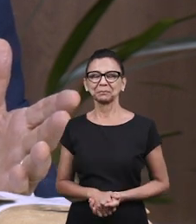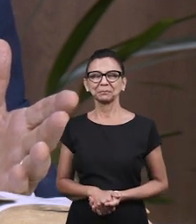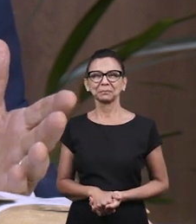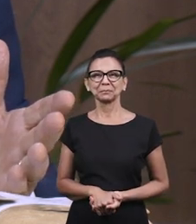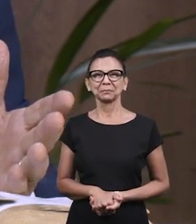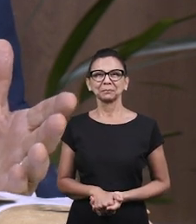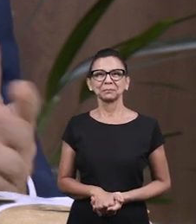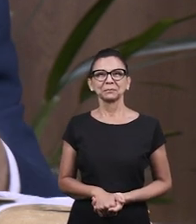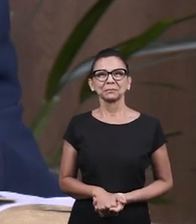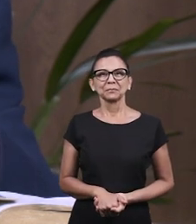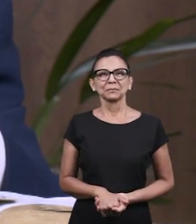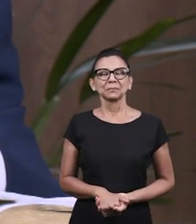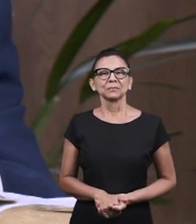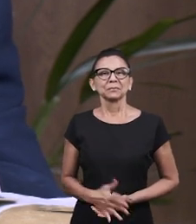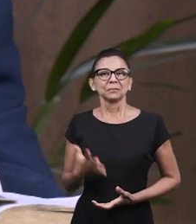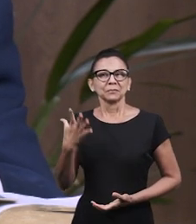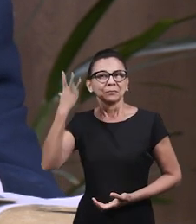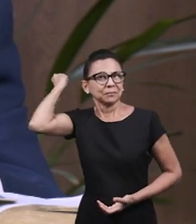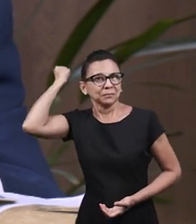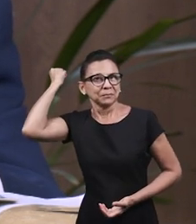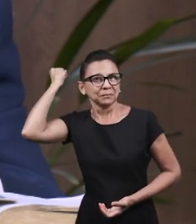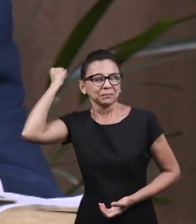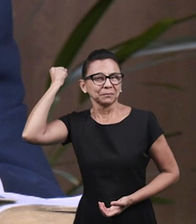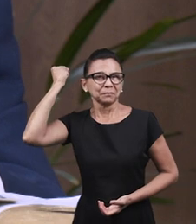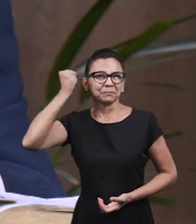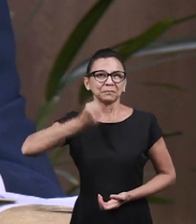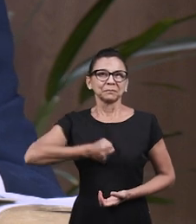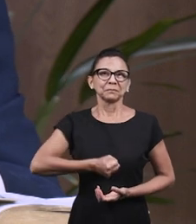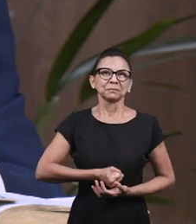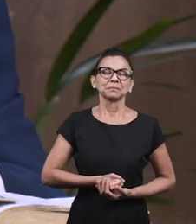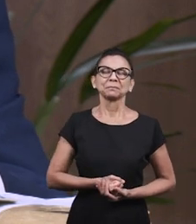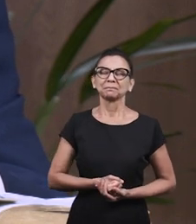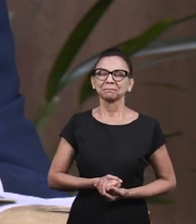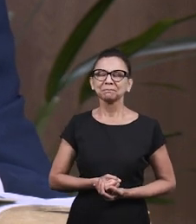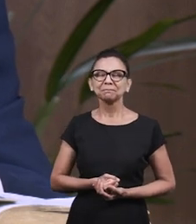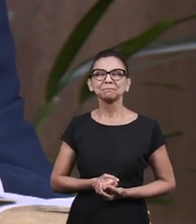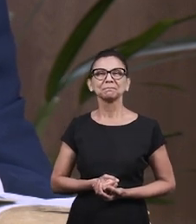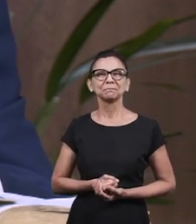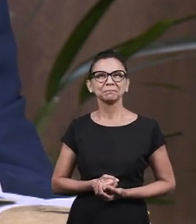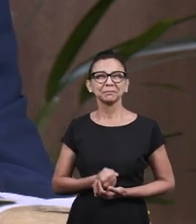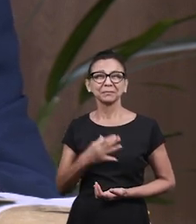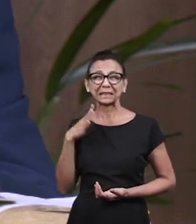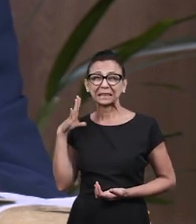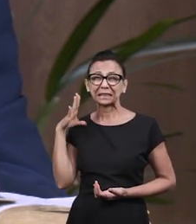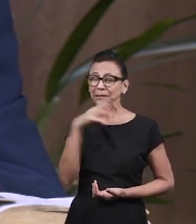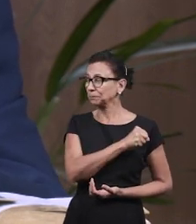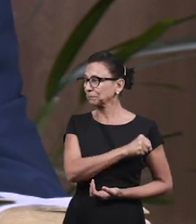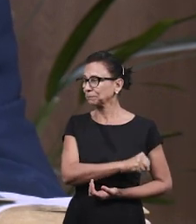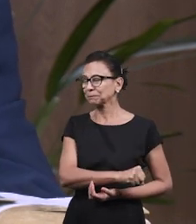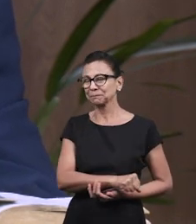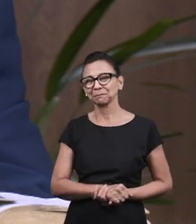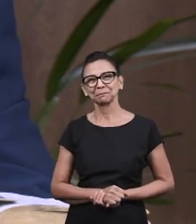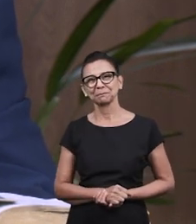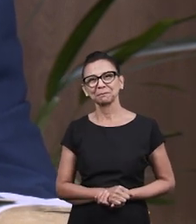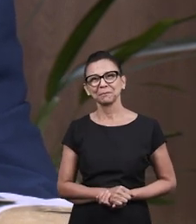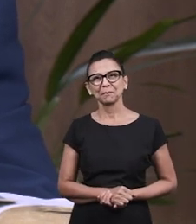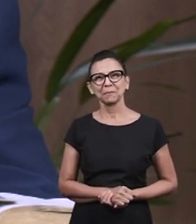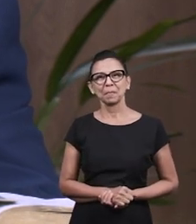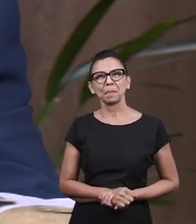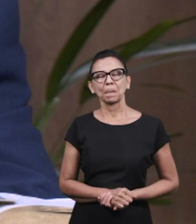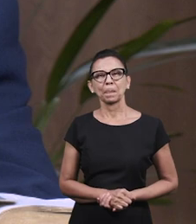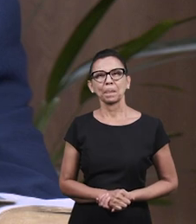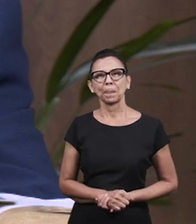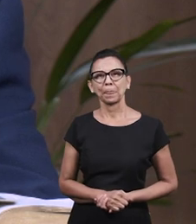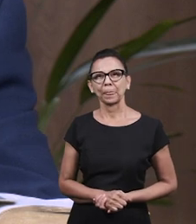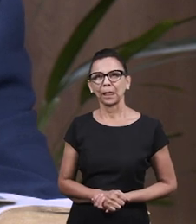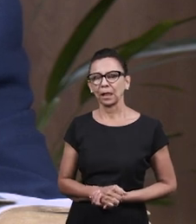Não é? Então, a velocidade da luz é muito grande. Vamos entrar então,